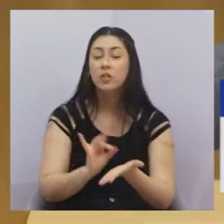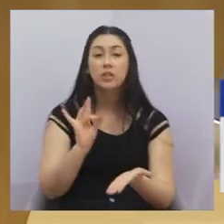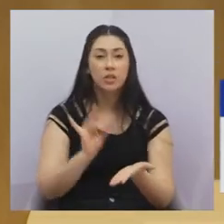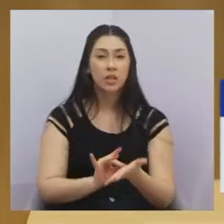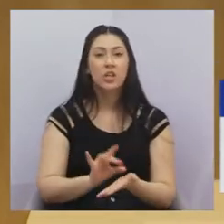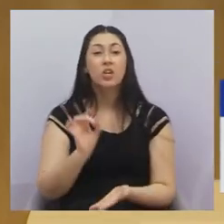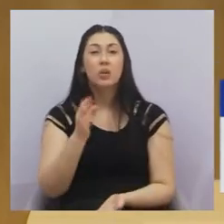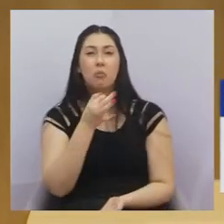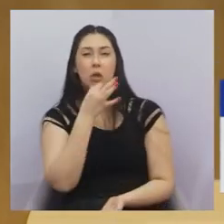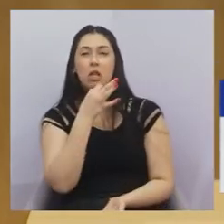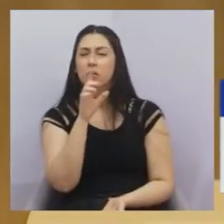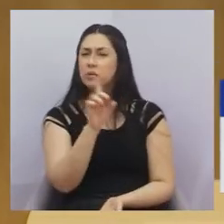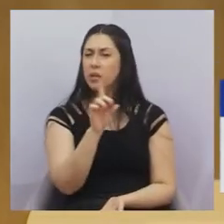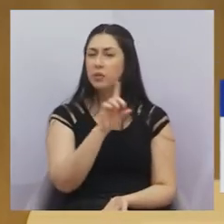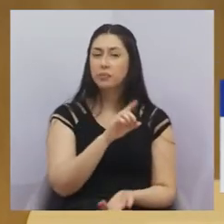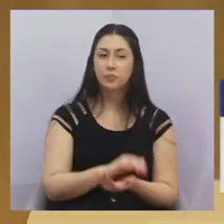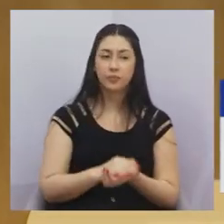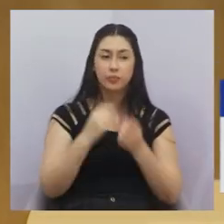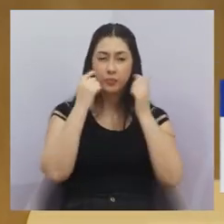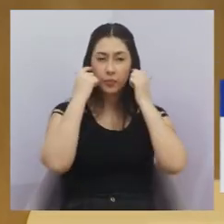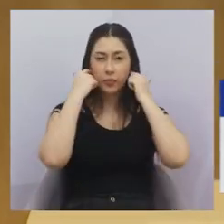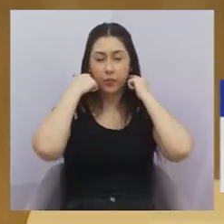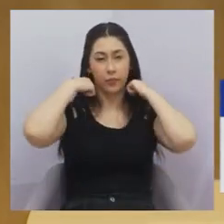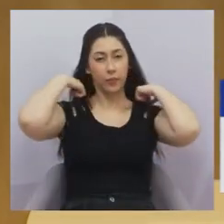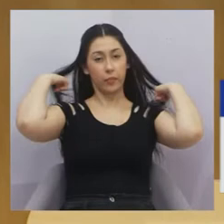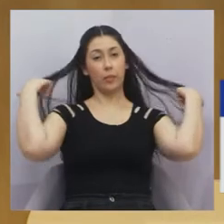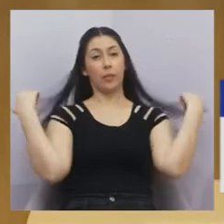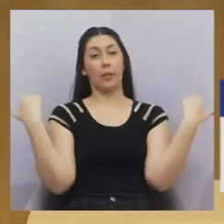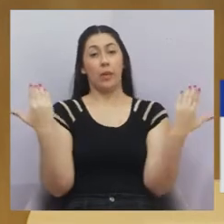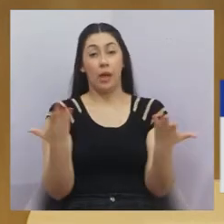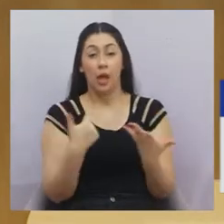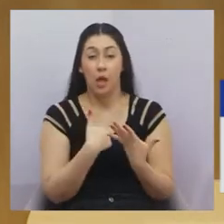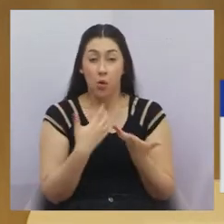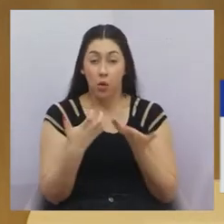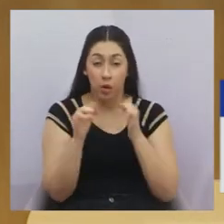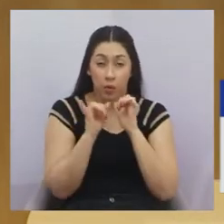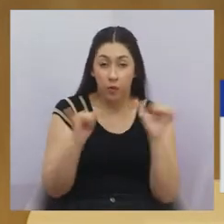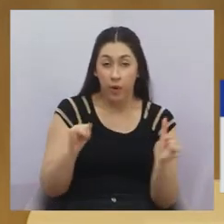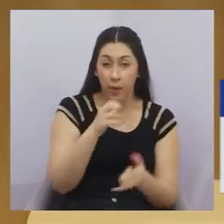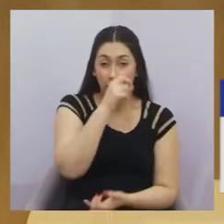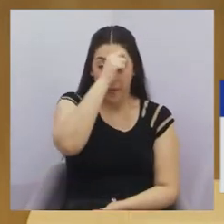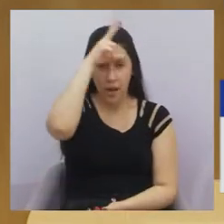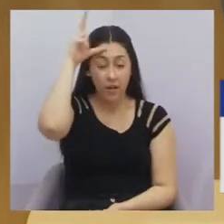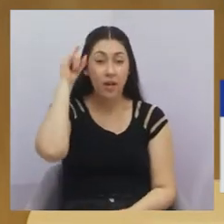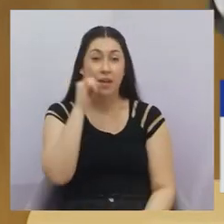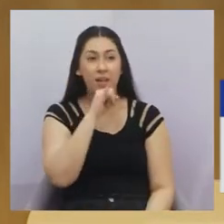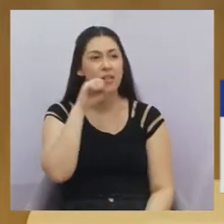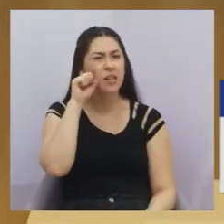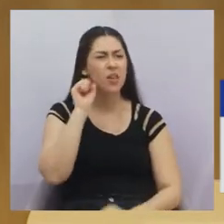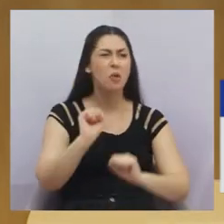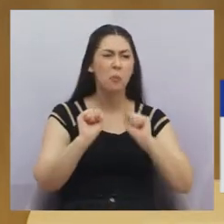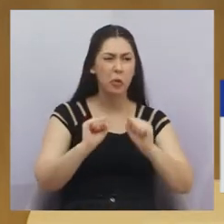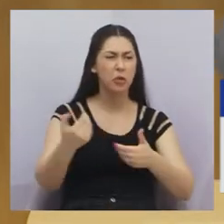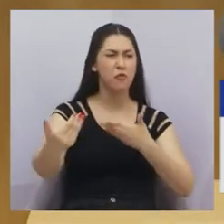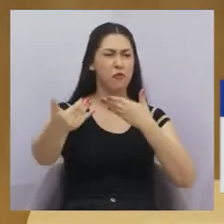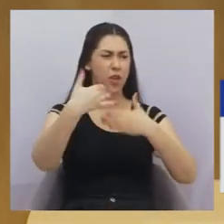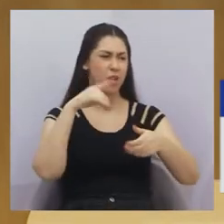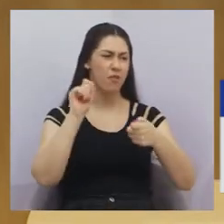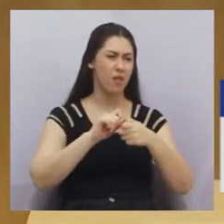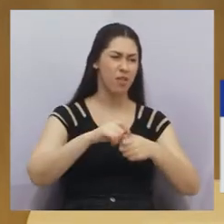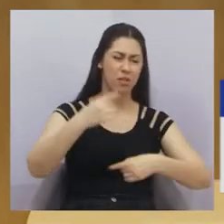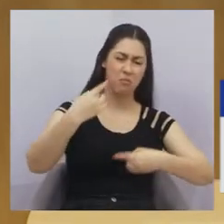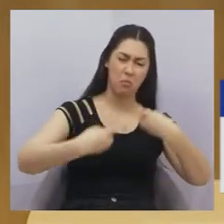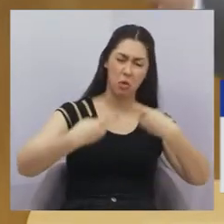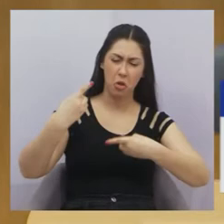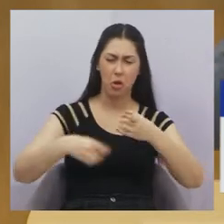não em achismo. E nesse sentido, eu quero dizer ao prefeito Isaías Porque poderia vir aqui fazer política, porque